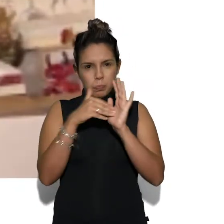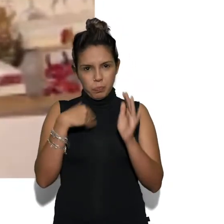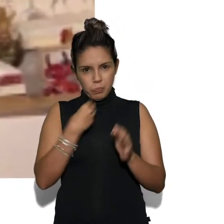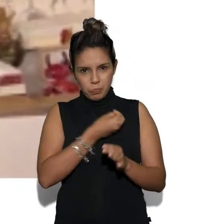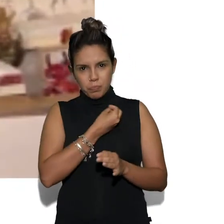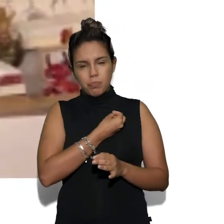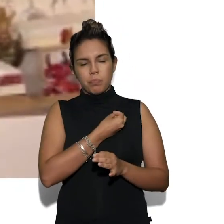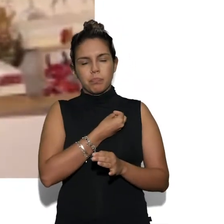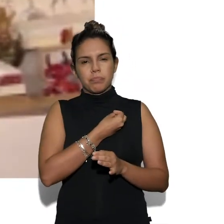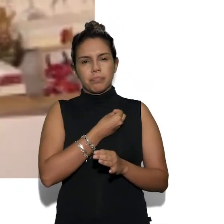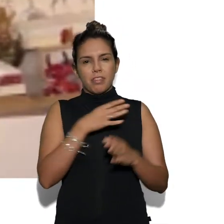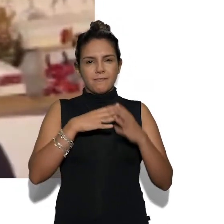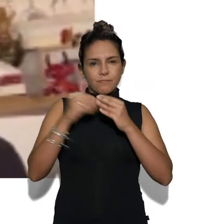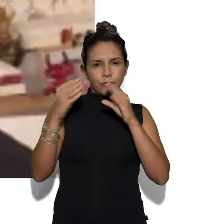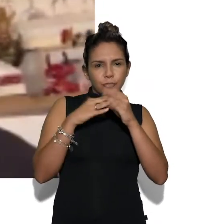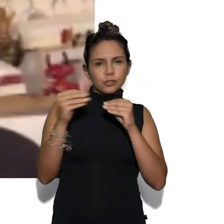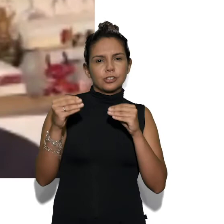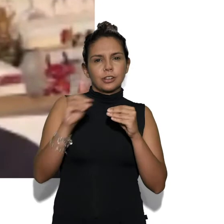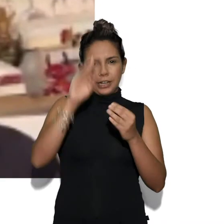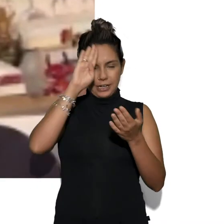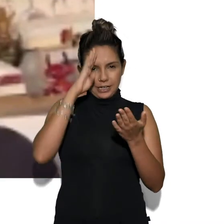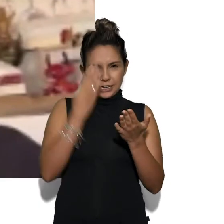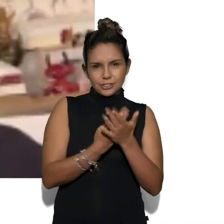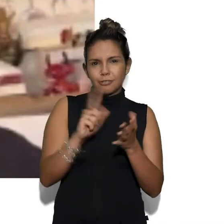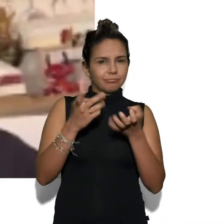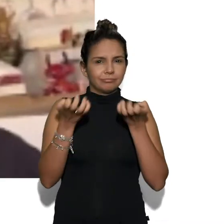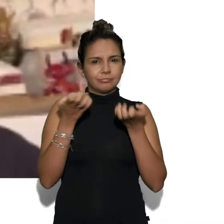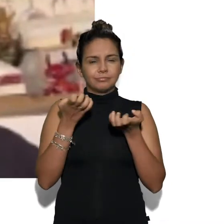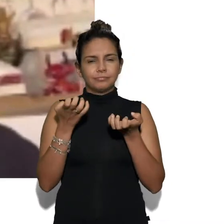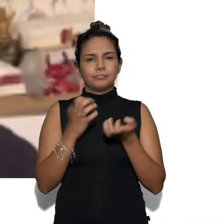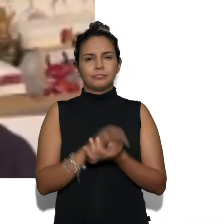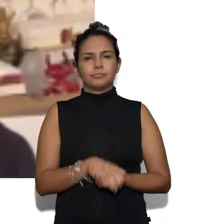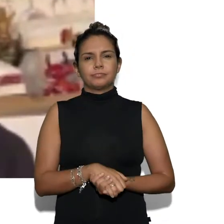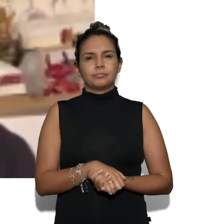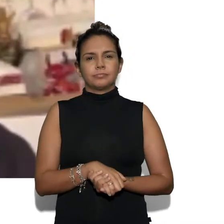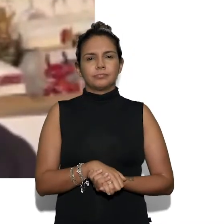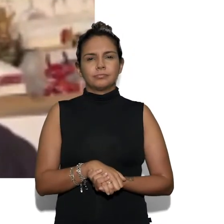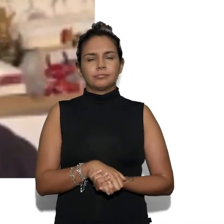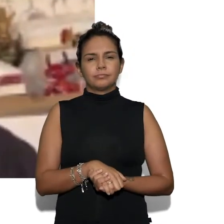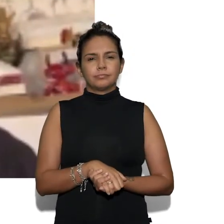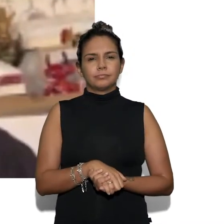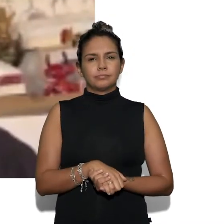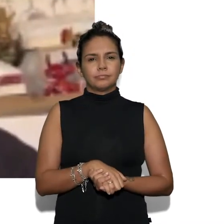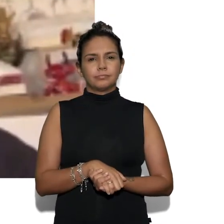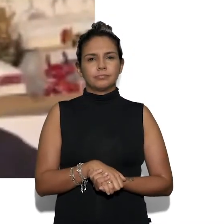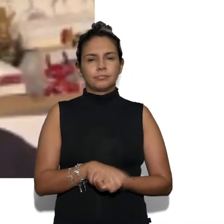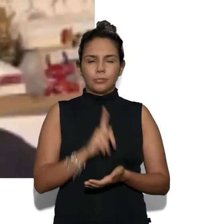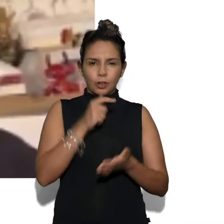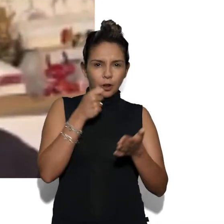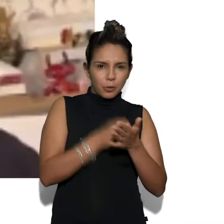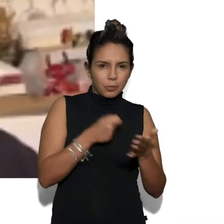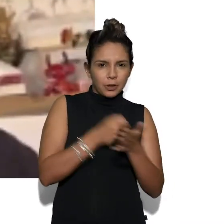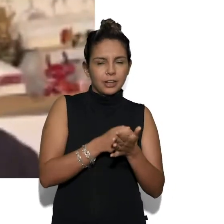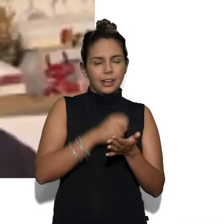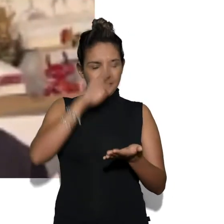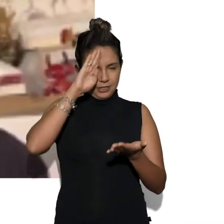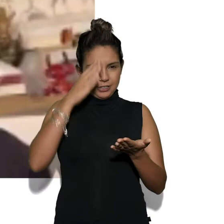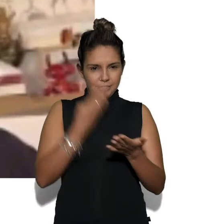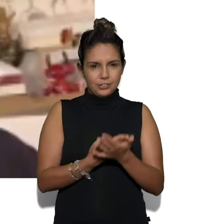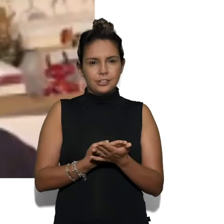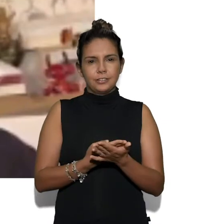de acreditar, assim, não queria muito acreditar, não queria muito, talvez não quisesse nem as obrigações de acreditar. A